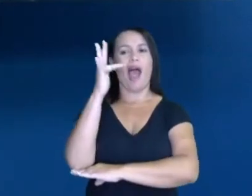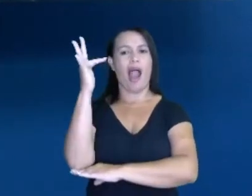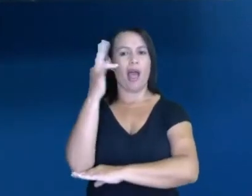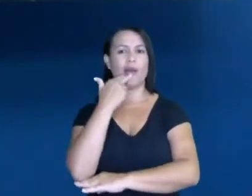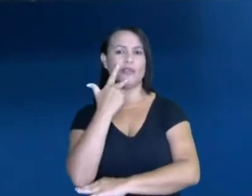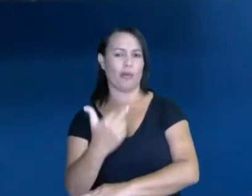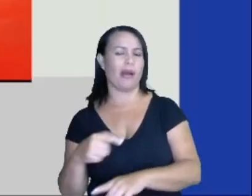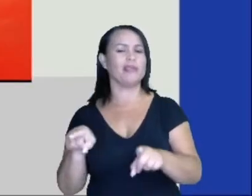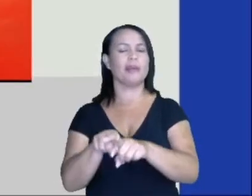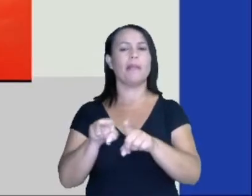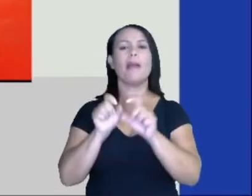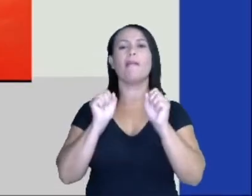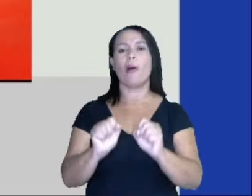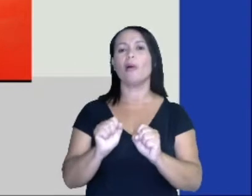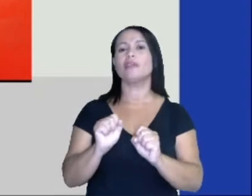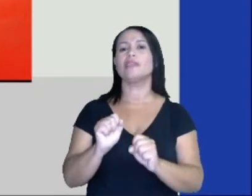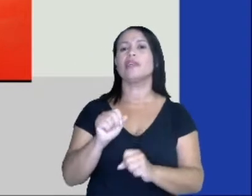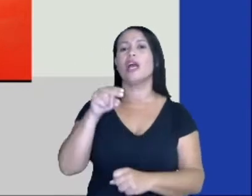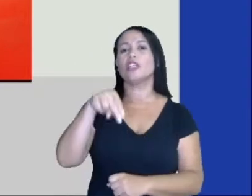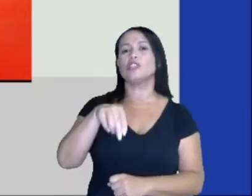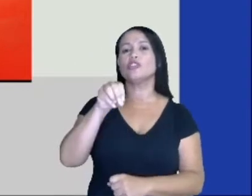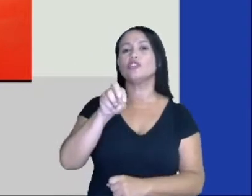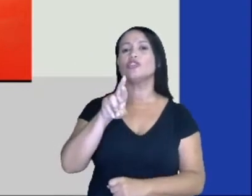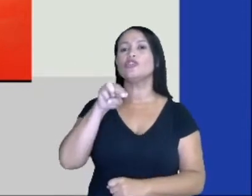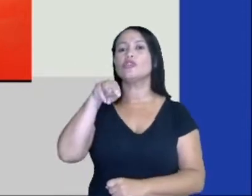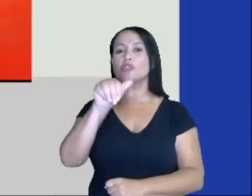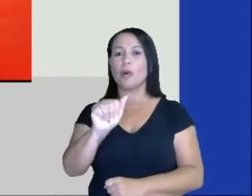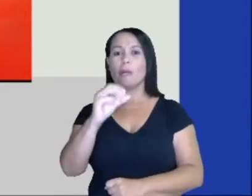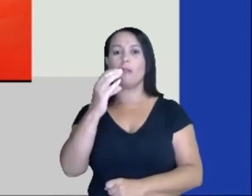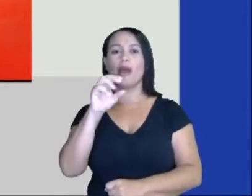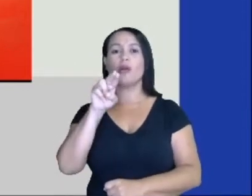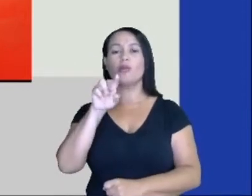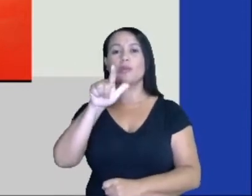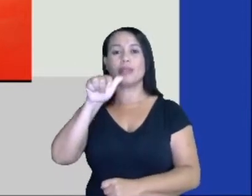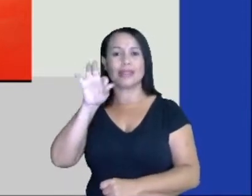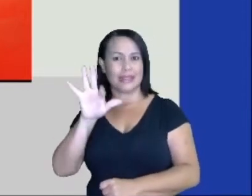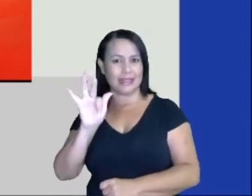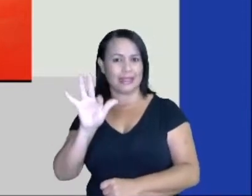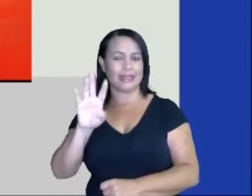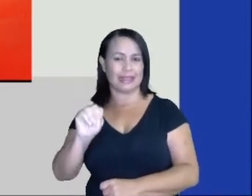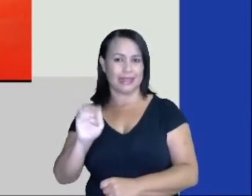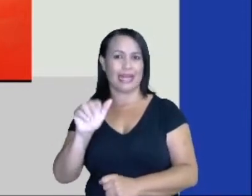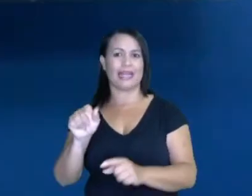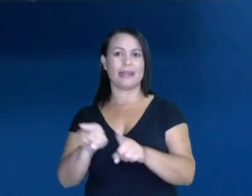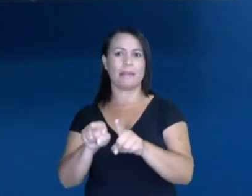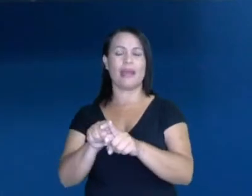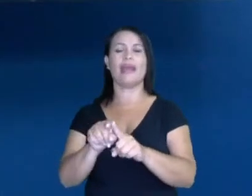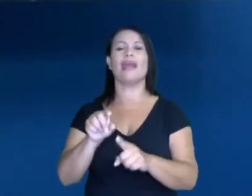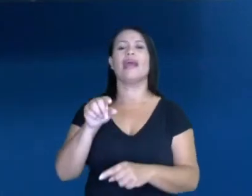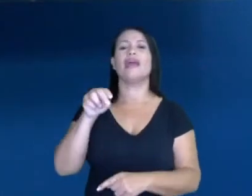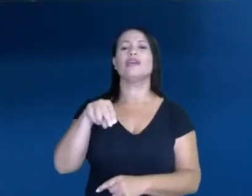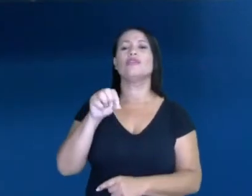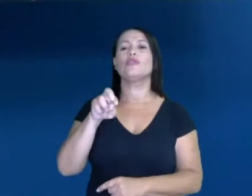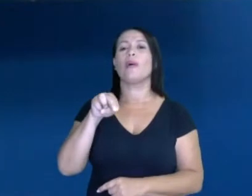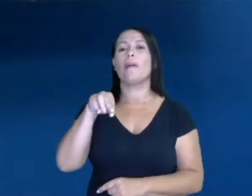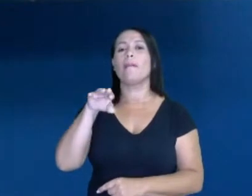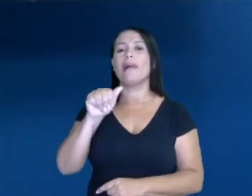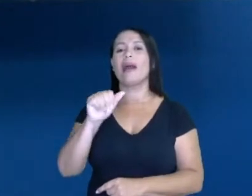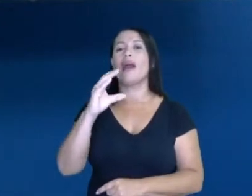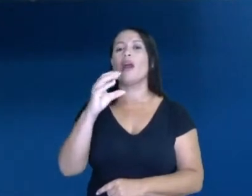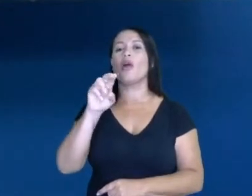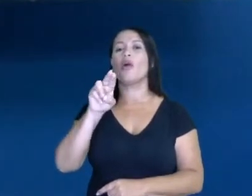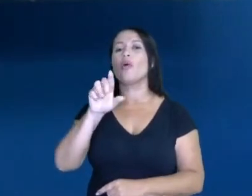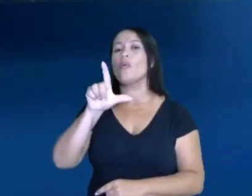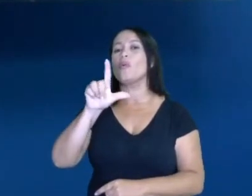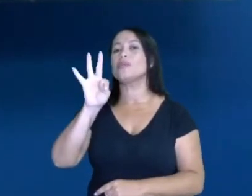formal também pode ser chamada de norma culta ou norma padrão. Então, todas as vezes que vocês se depararem com esses termos, norma